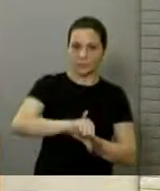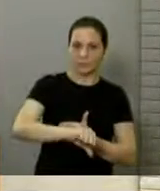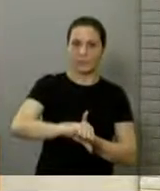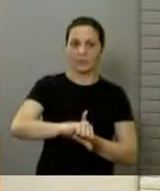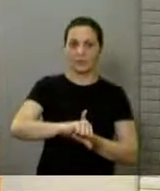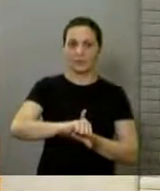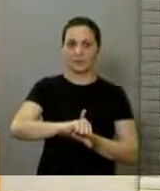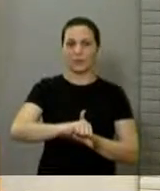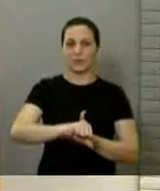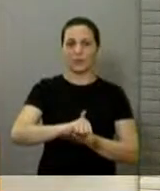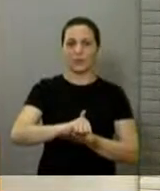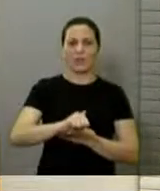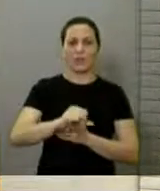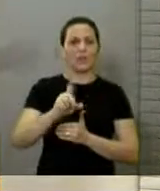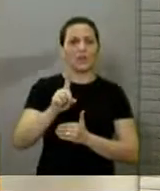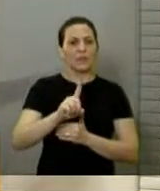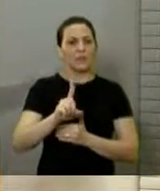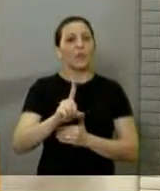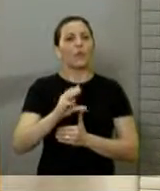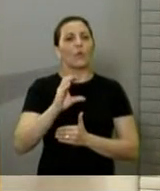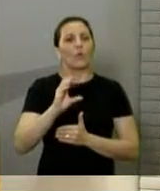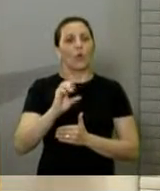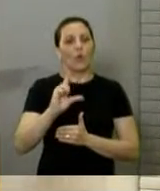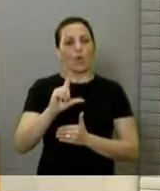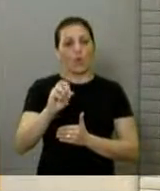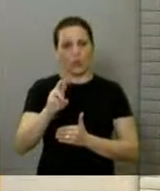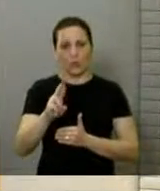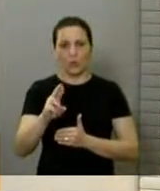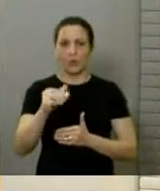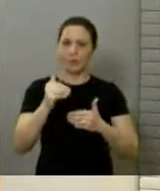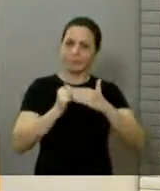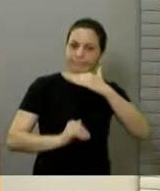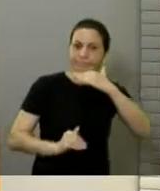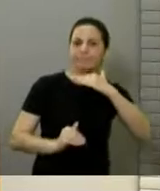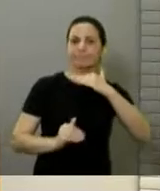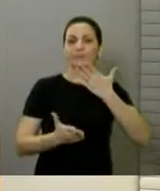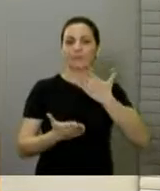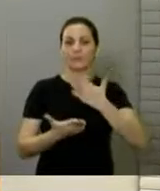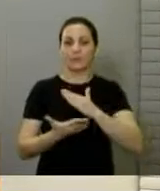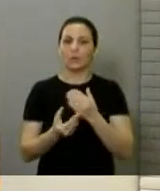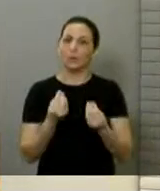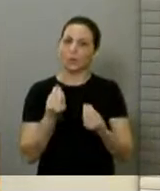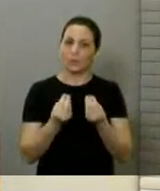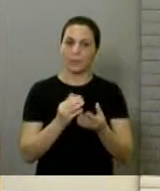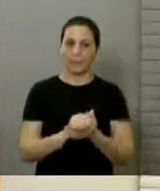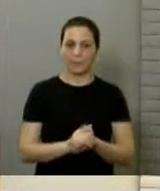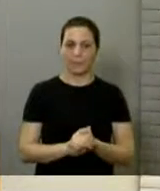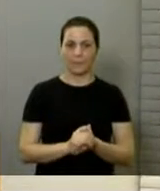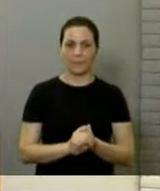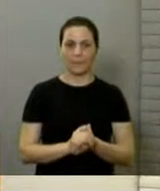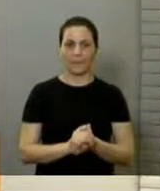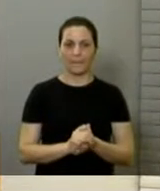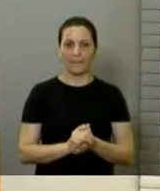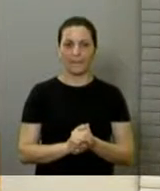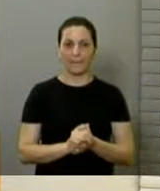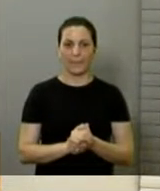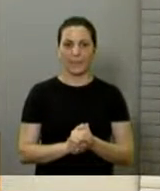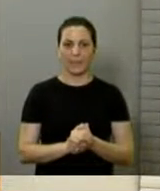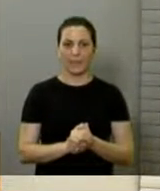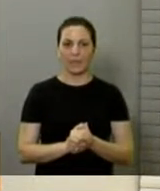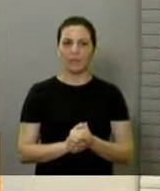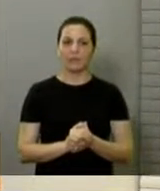acho que nem o Collor chegou tão baixo. Então, desse desgoverno que a gente